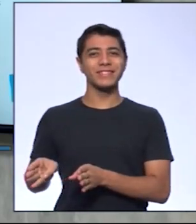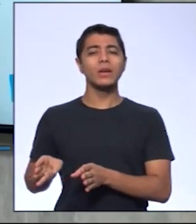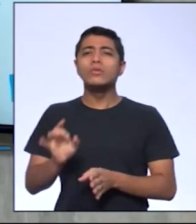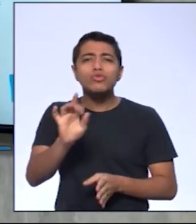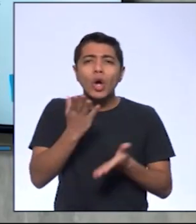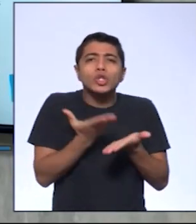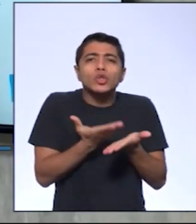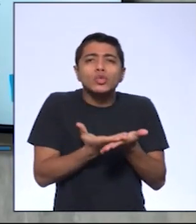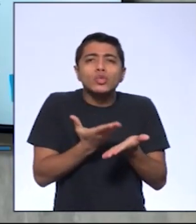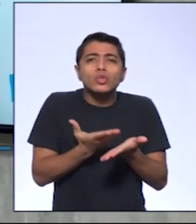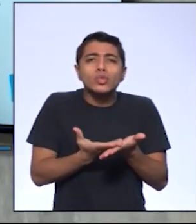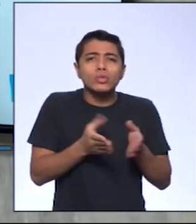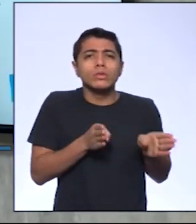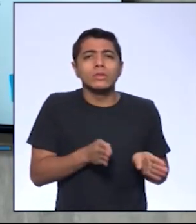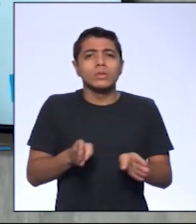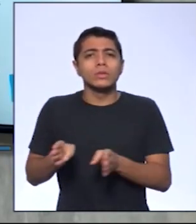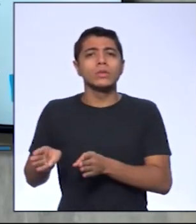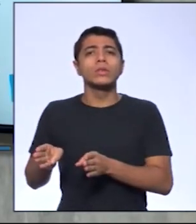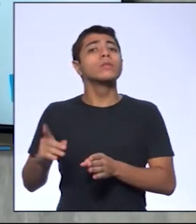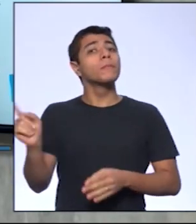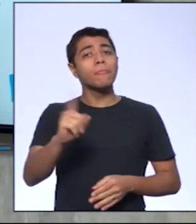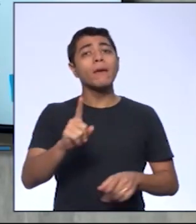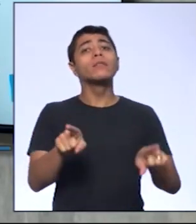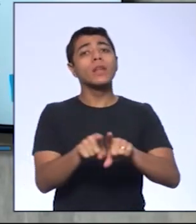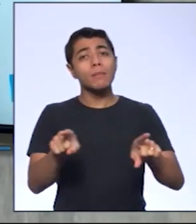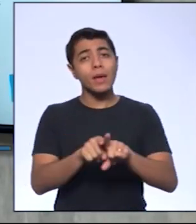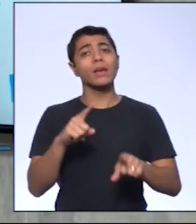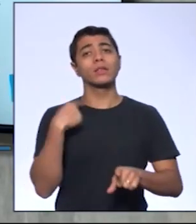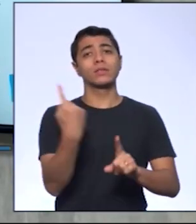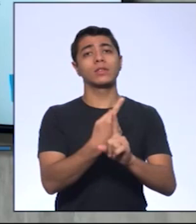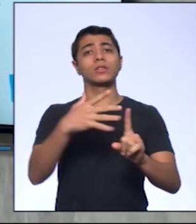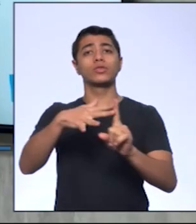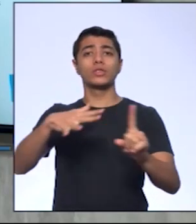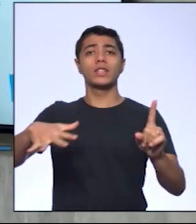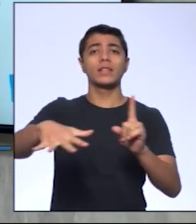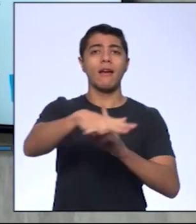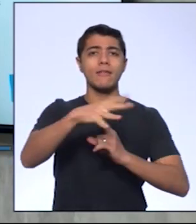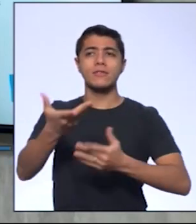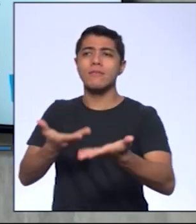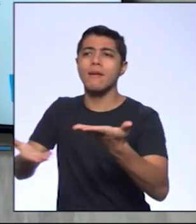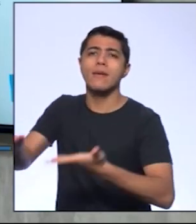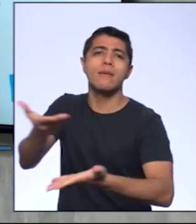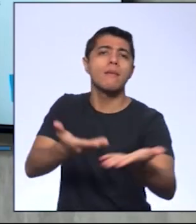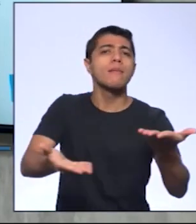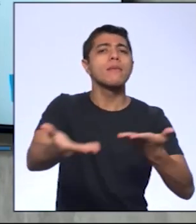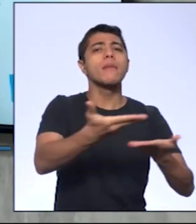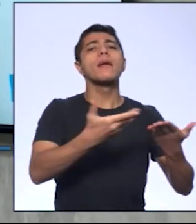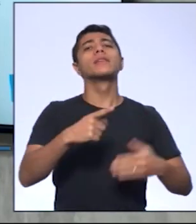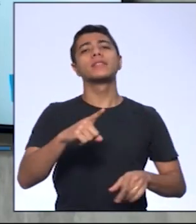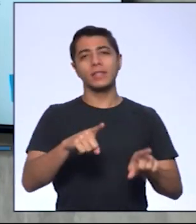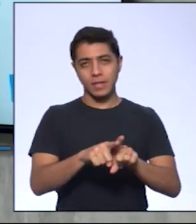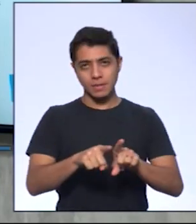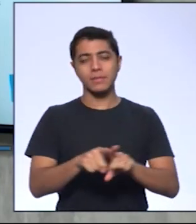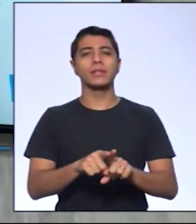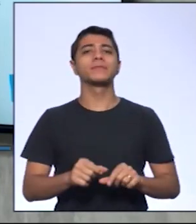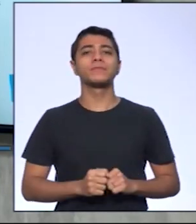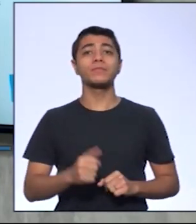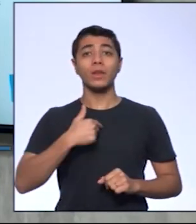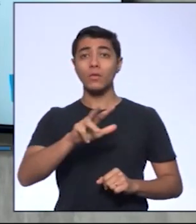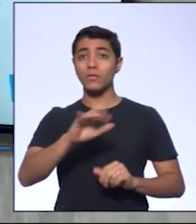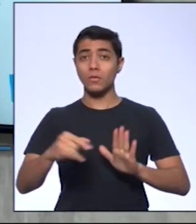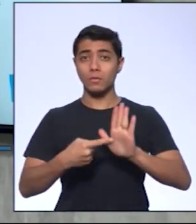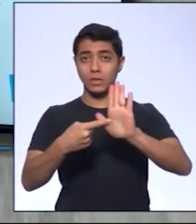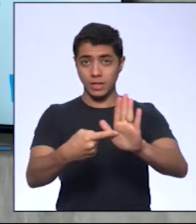nossa vida em relação às nossas relações sociais. Deixa eu te mostrar uma questão que fala de variação linguística. Ela vai